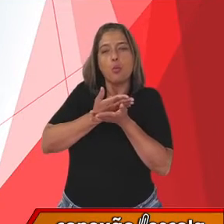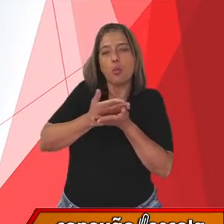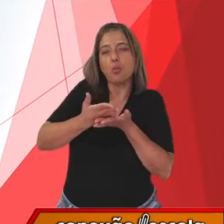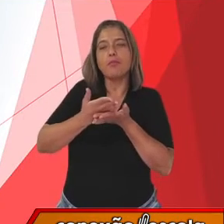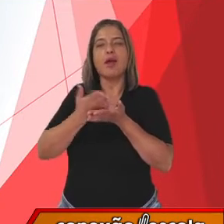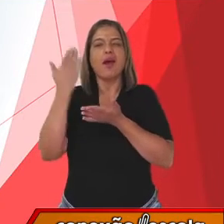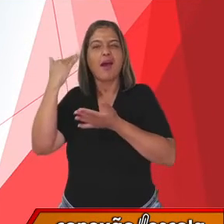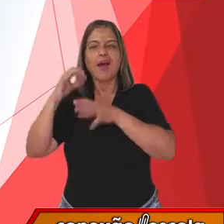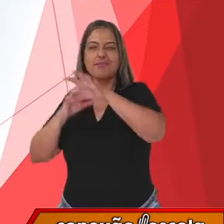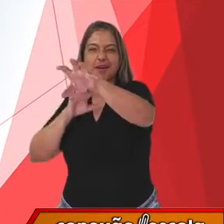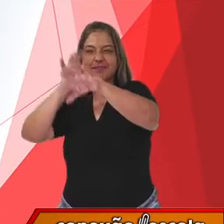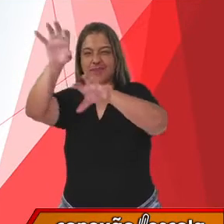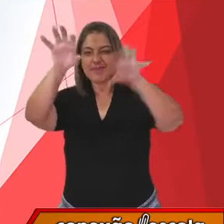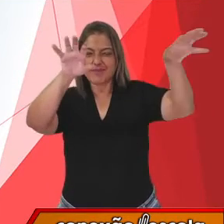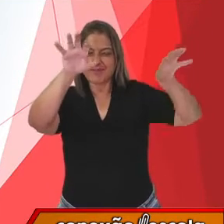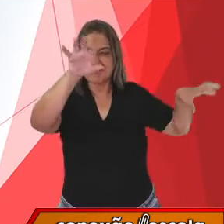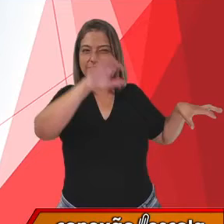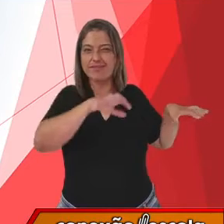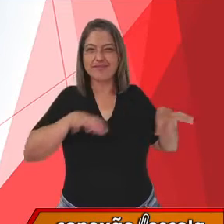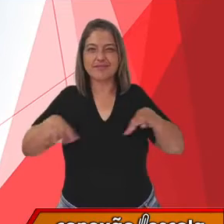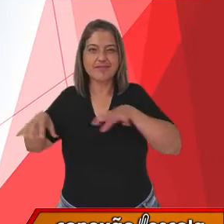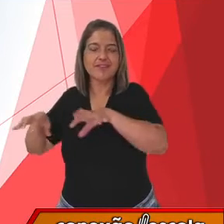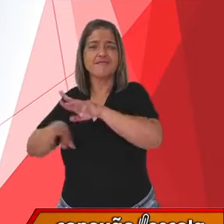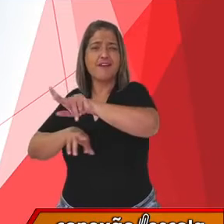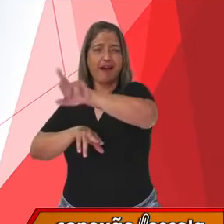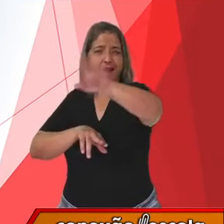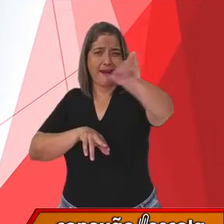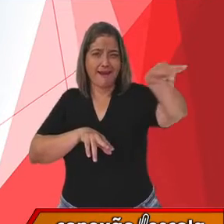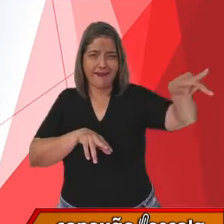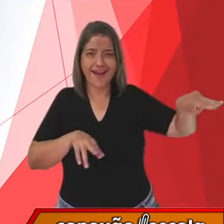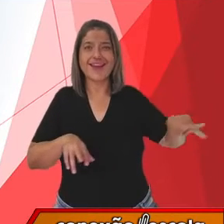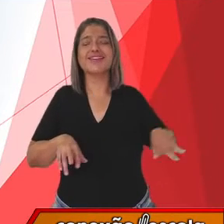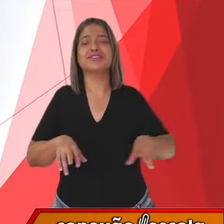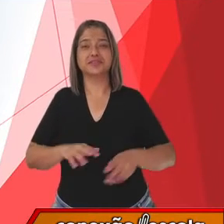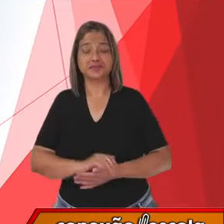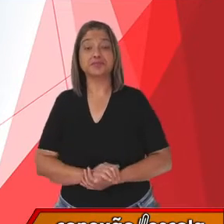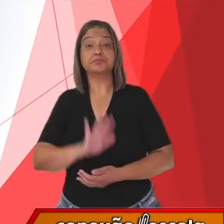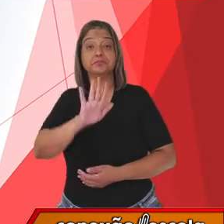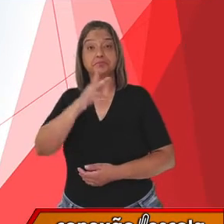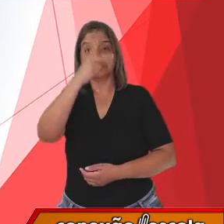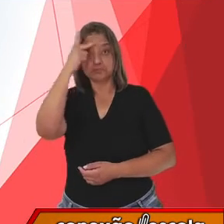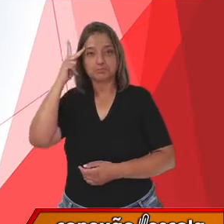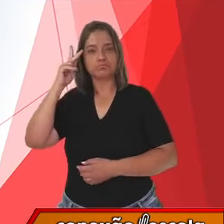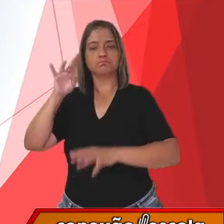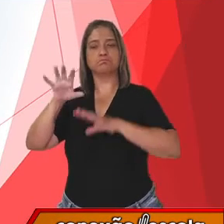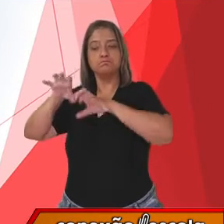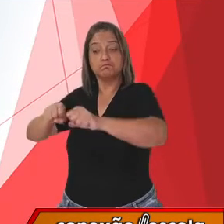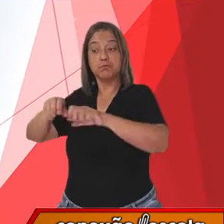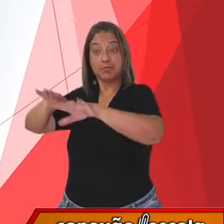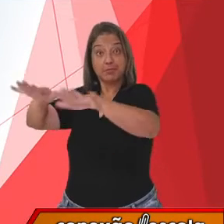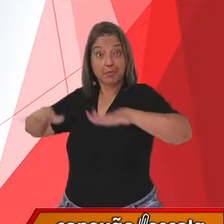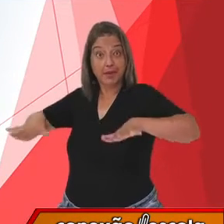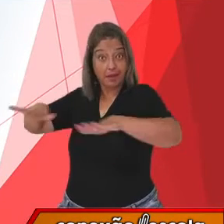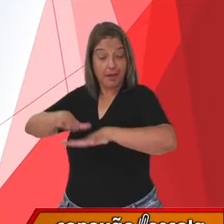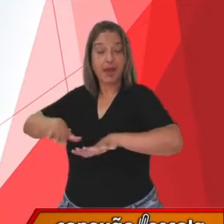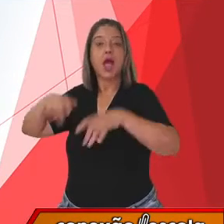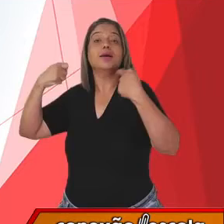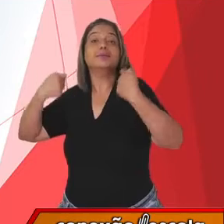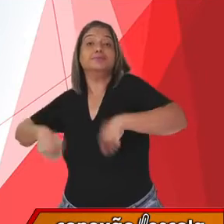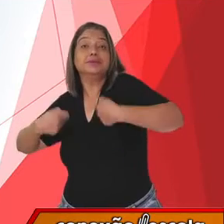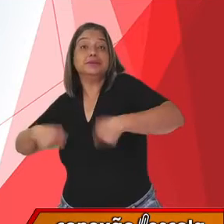arraiais espalhados em diversas localidades. Essas ocupações aconteceram devido à